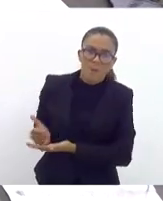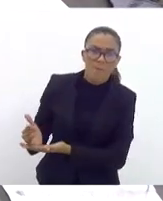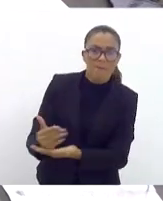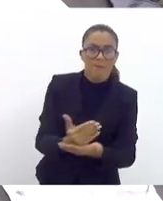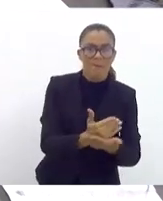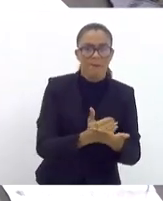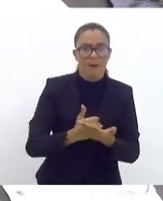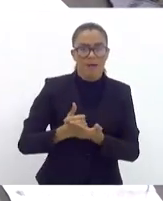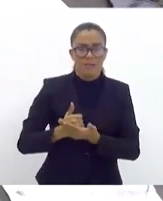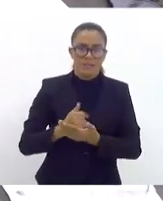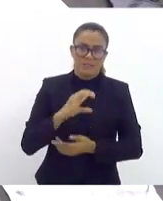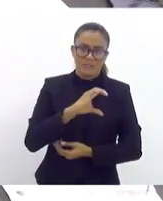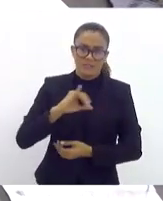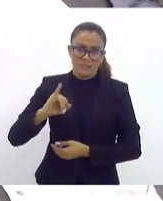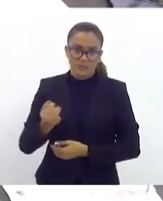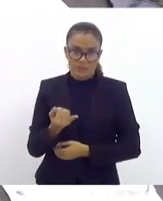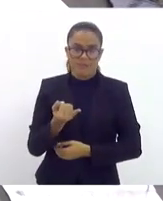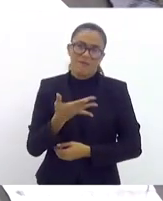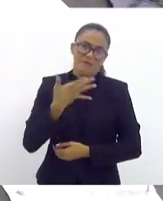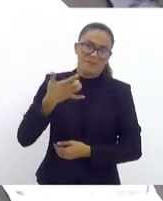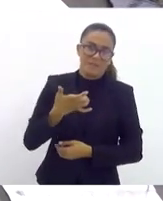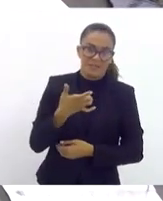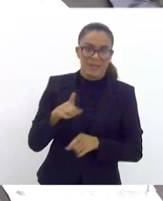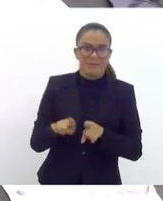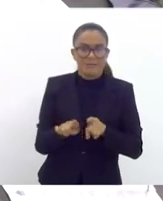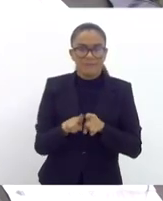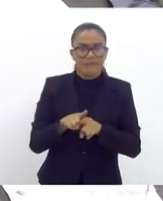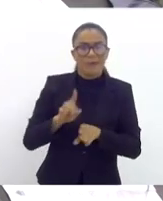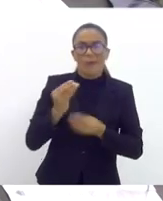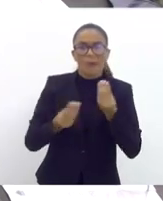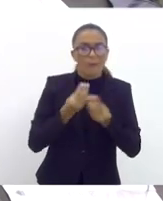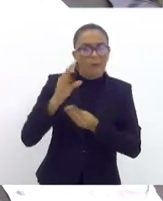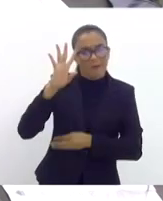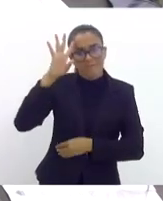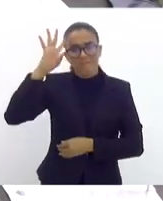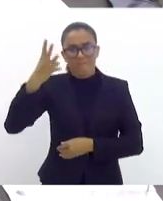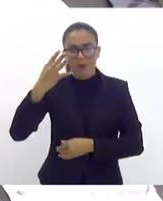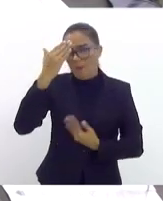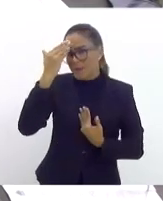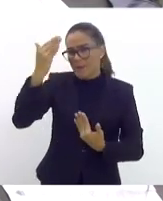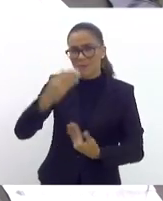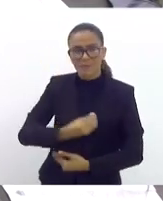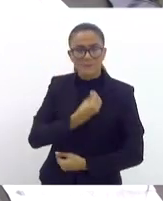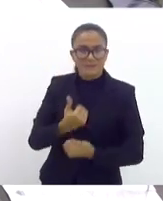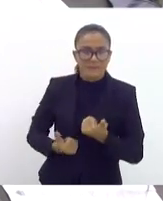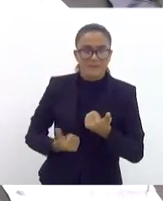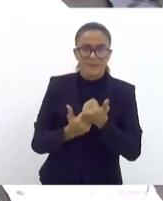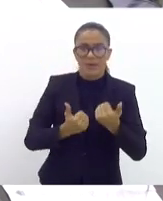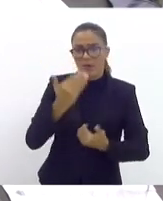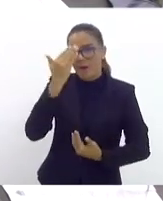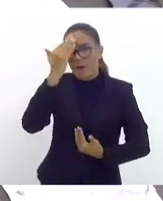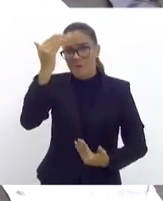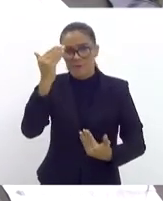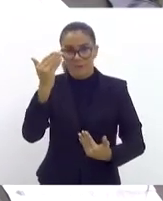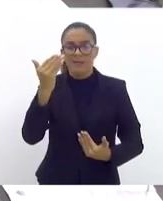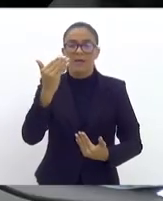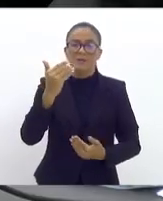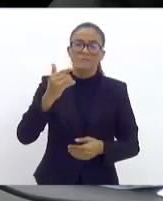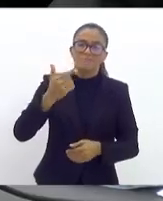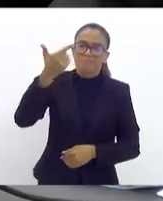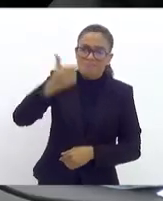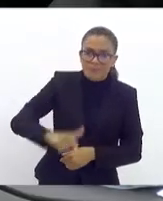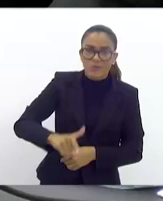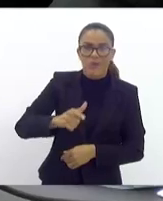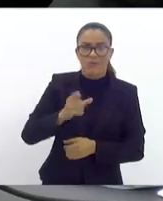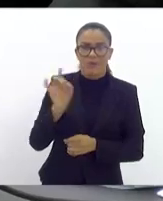de todo o balanço quando a gente facilitar a tomada de decisão trabalho obrigado pela presença Muito obrigado Mais uma vez